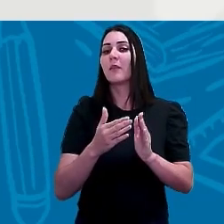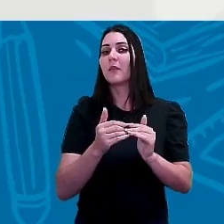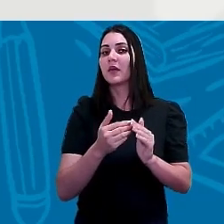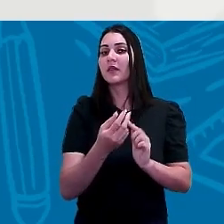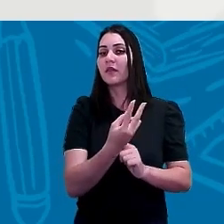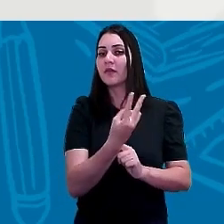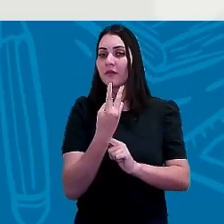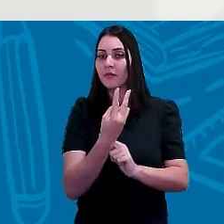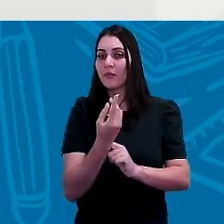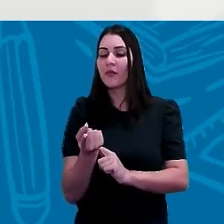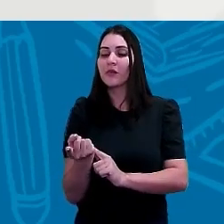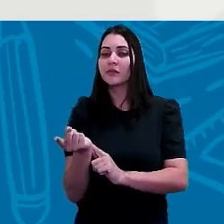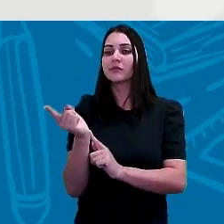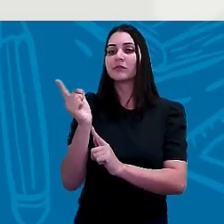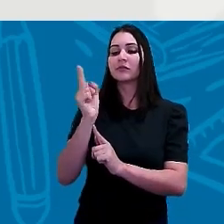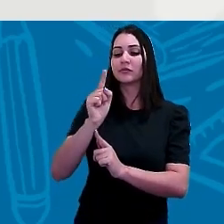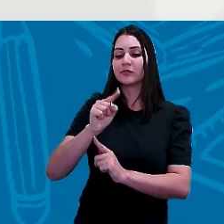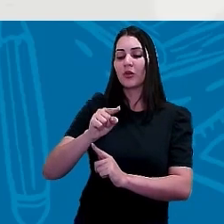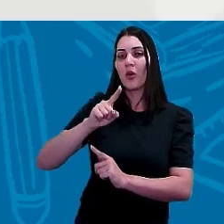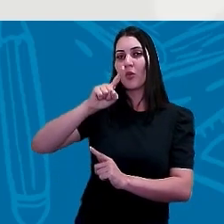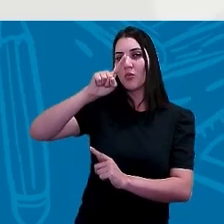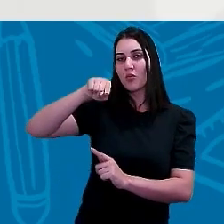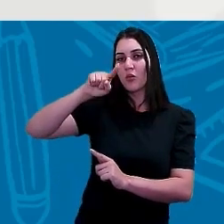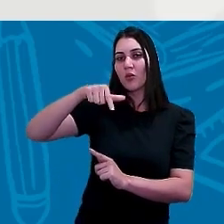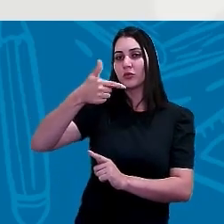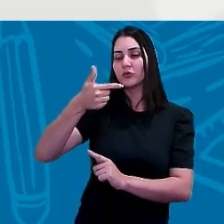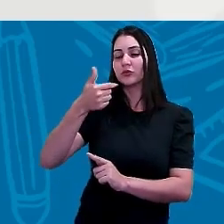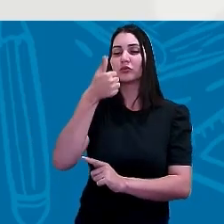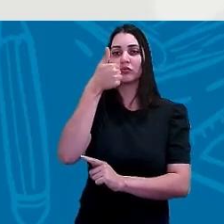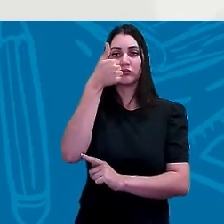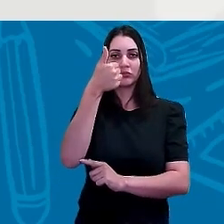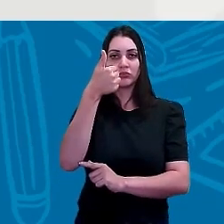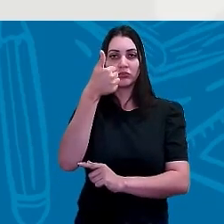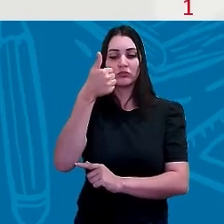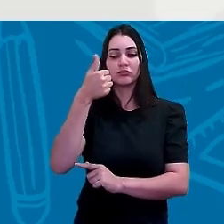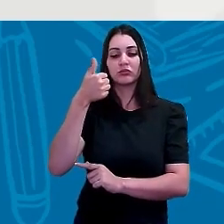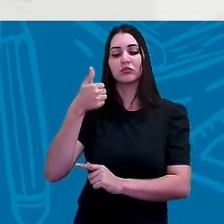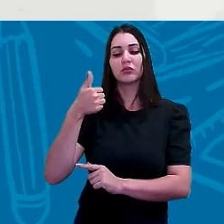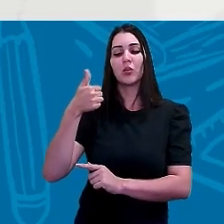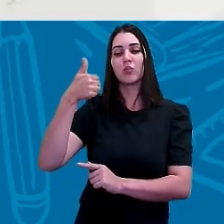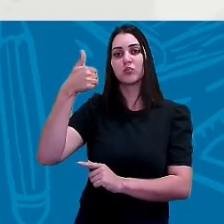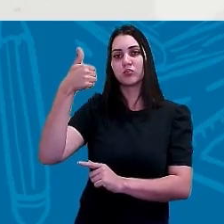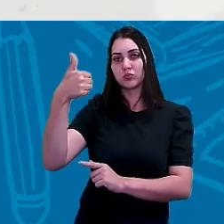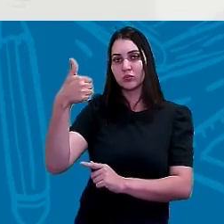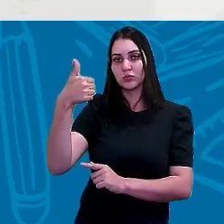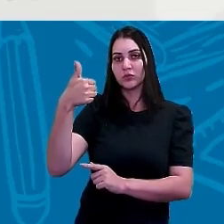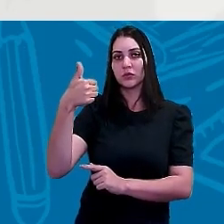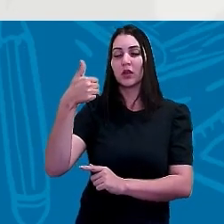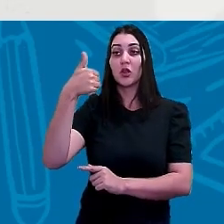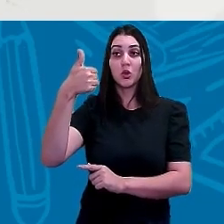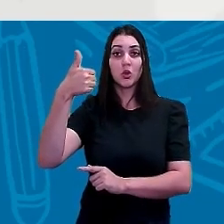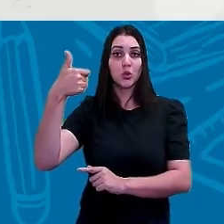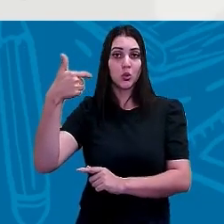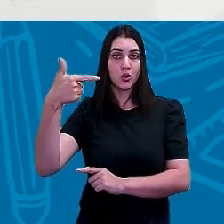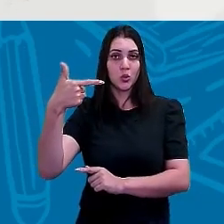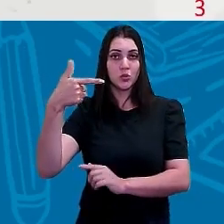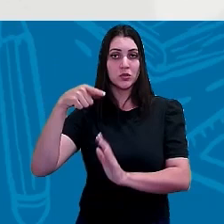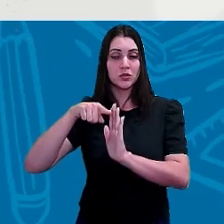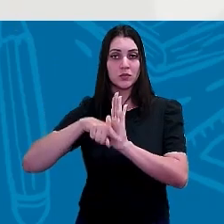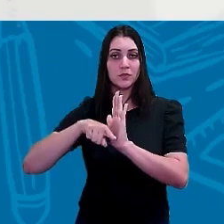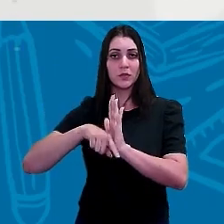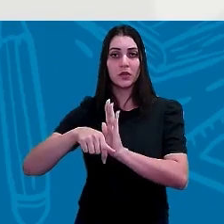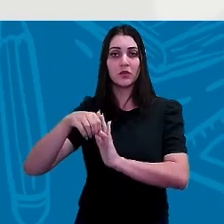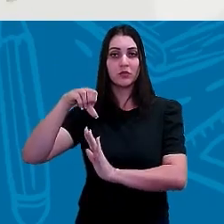vizinho. Aí eu corto, tiro 1, fica 1. E 1 eu jogo lá para o outro lado. Então, ficou 12 menos